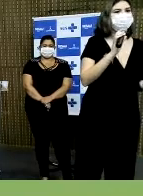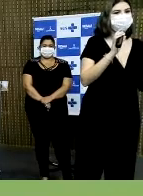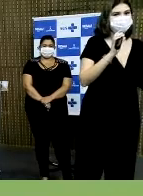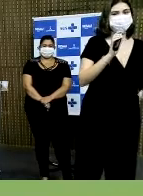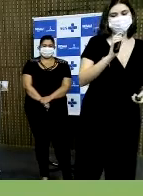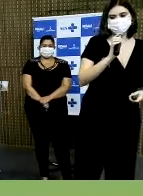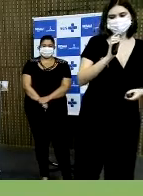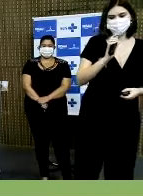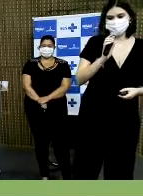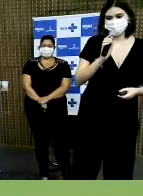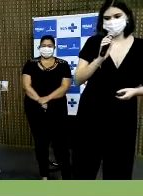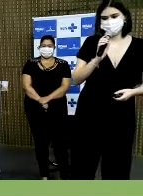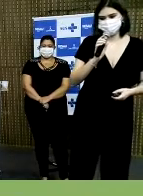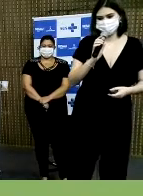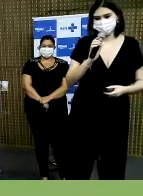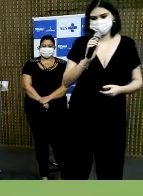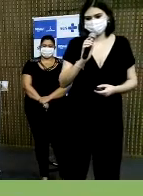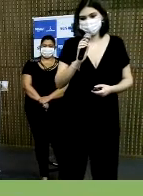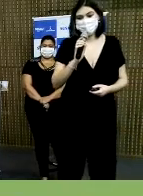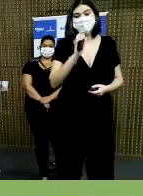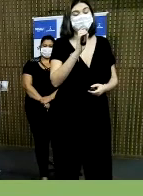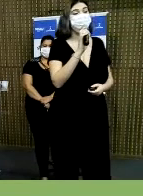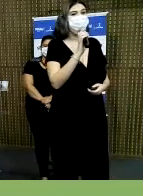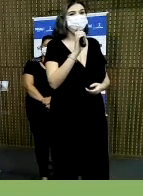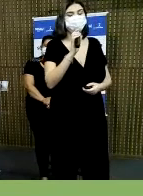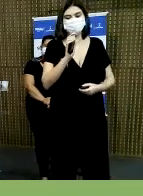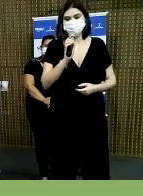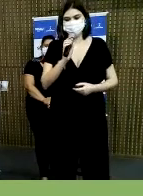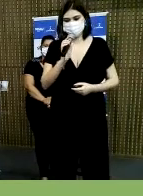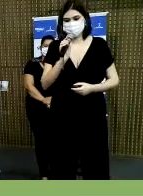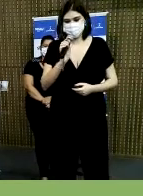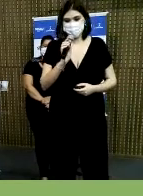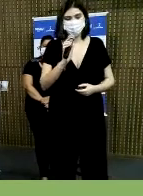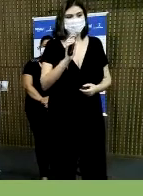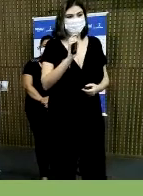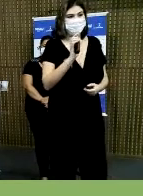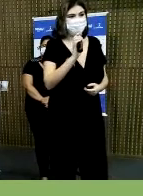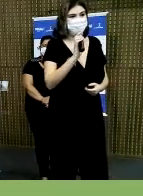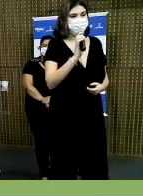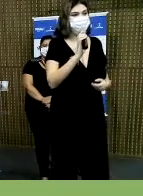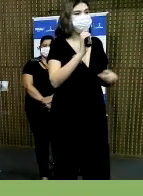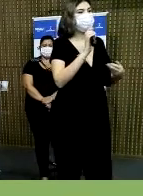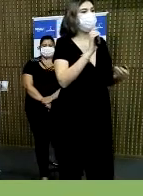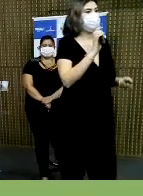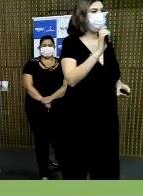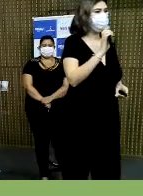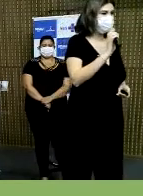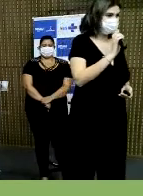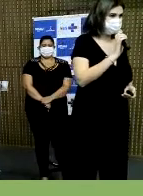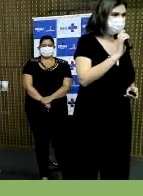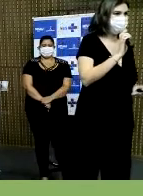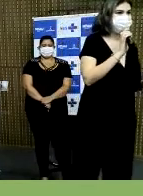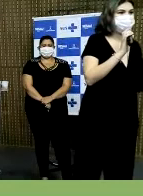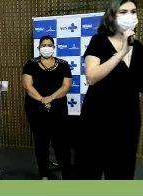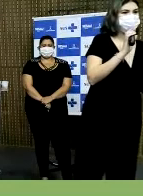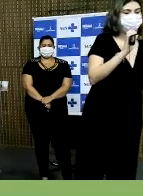estar dando continuidade desse cadastro. No caso da gestante de pré-natal, por ser uma área